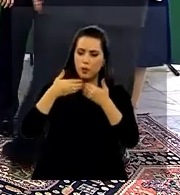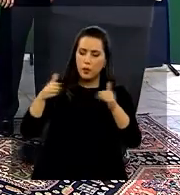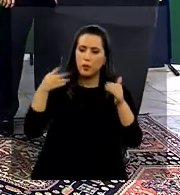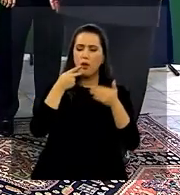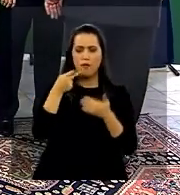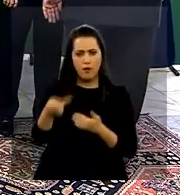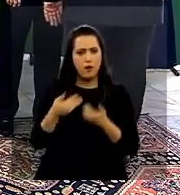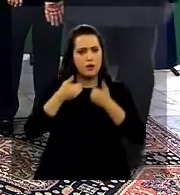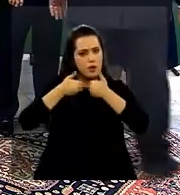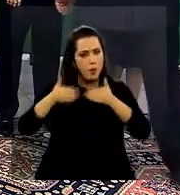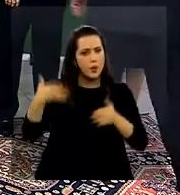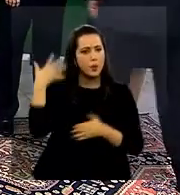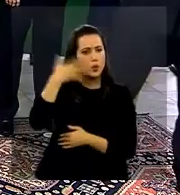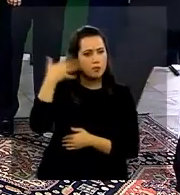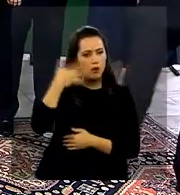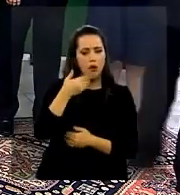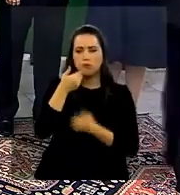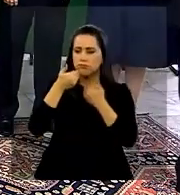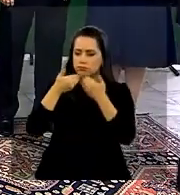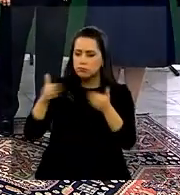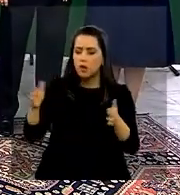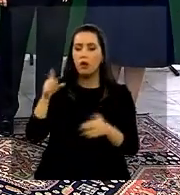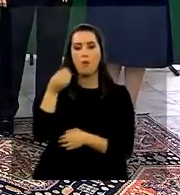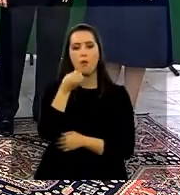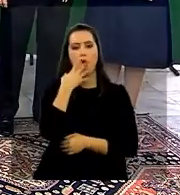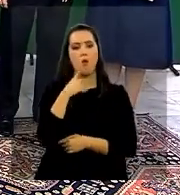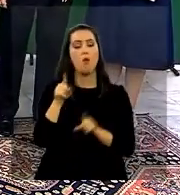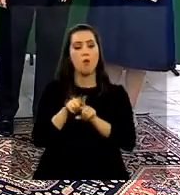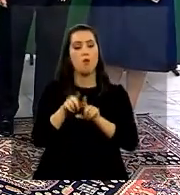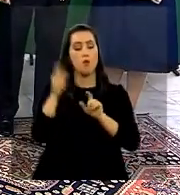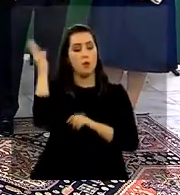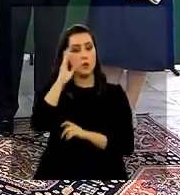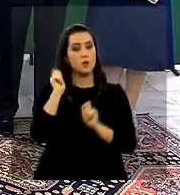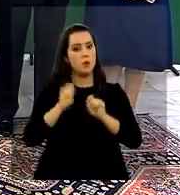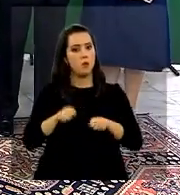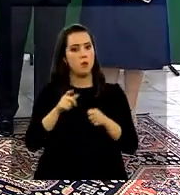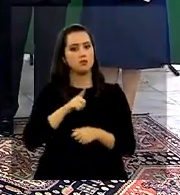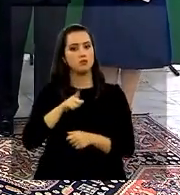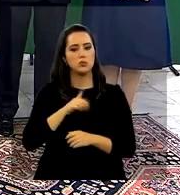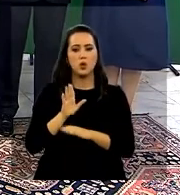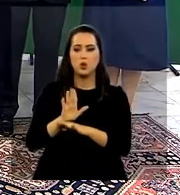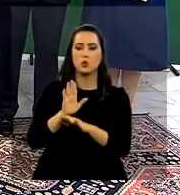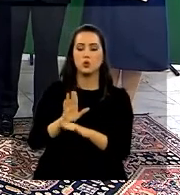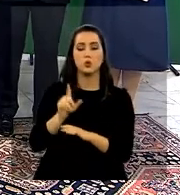do mandato foi um ótimo discurso e o Brasil pode contar com os Estados Unidos.